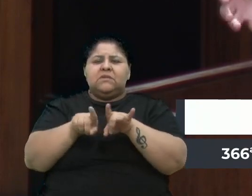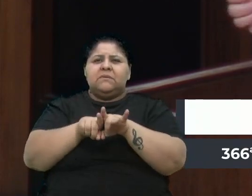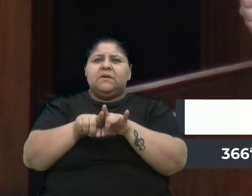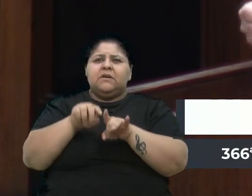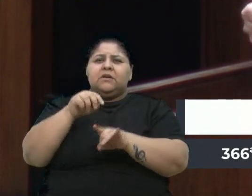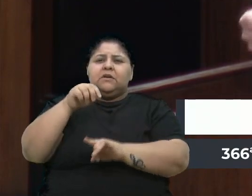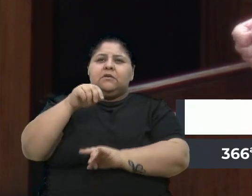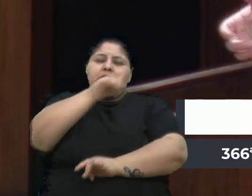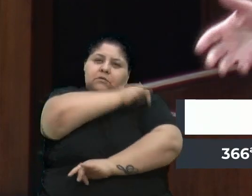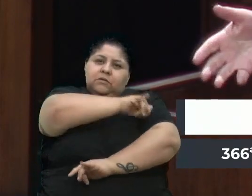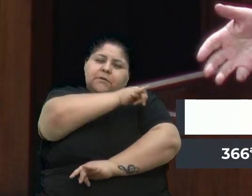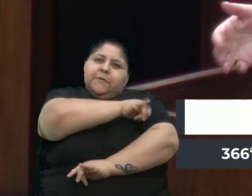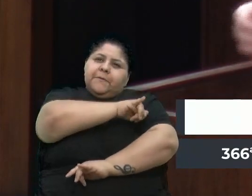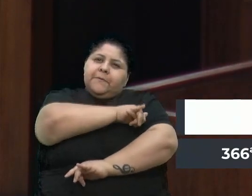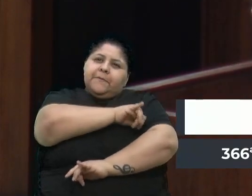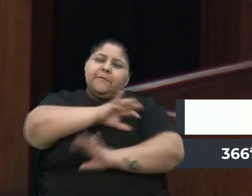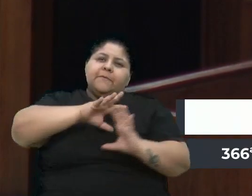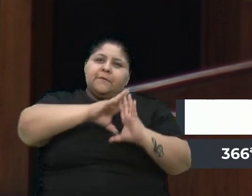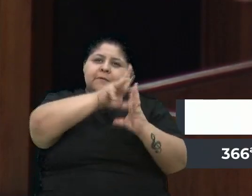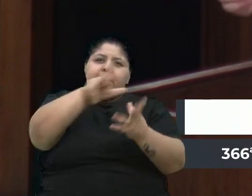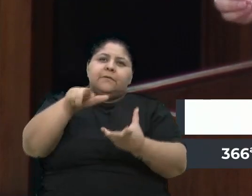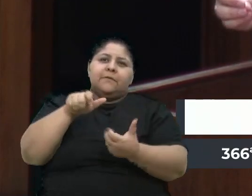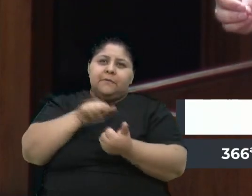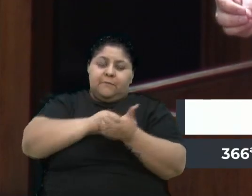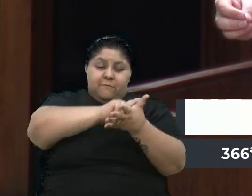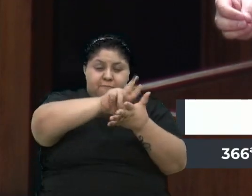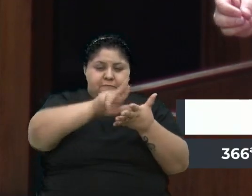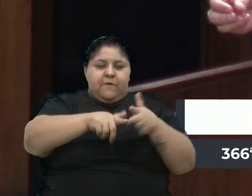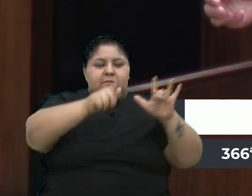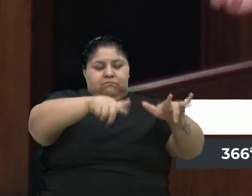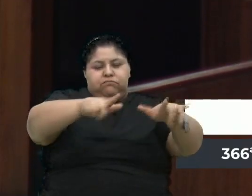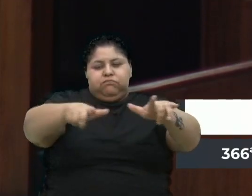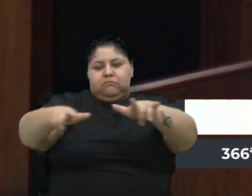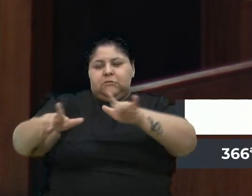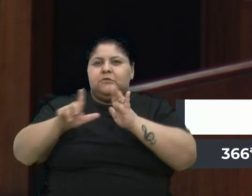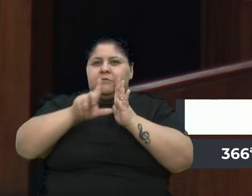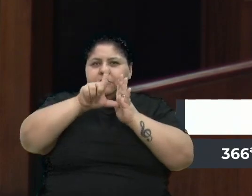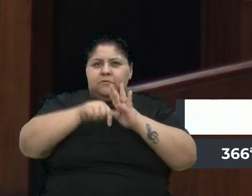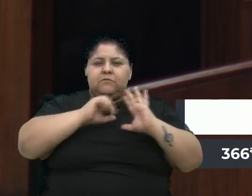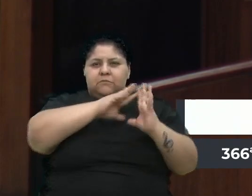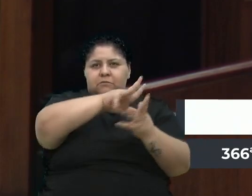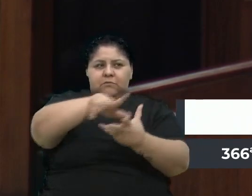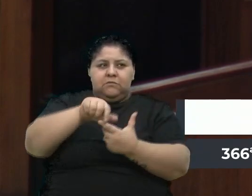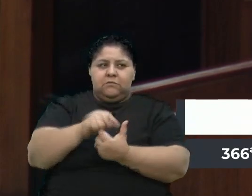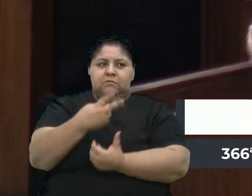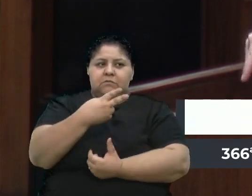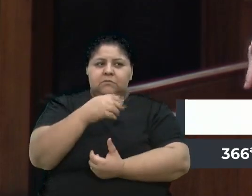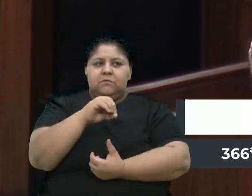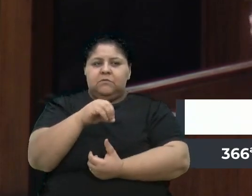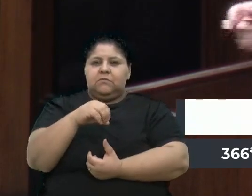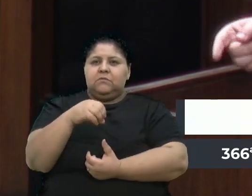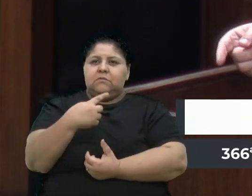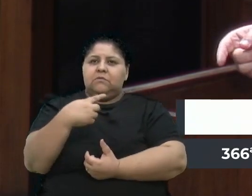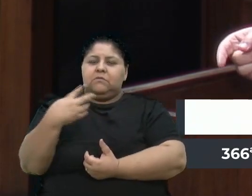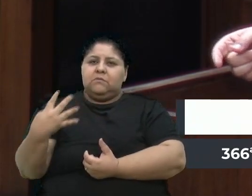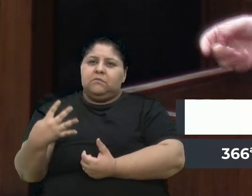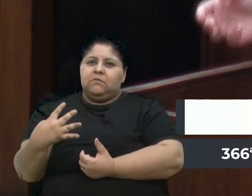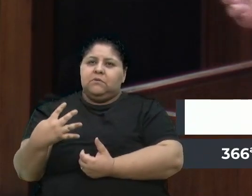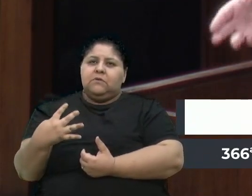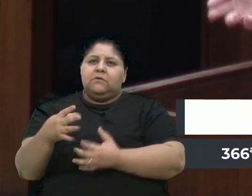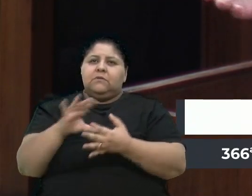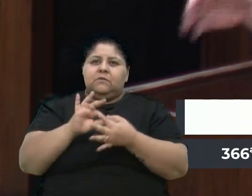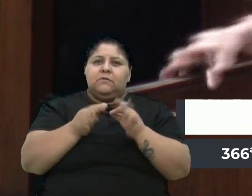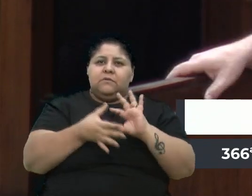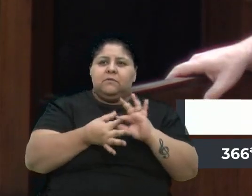O PAN em 2007 foi no Rio, a Copa das Confederações foram várias sedes. Depois o Mundial 2014, Olimpíadas e Paralimpíadas 2016 e a